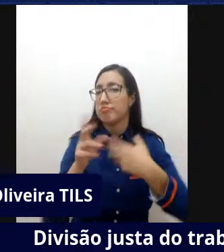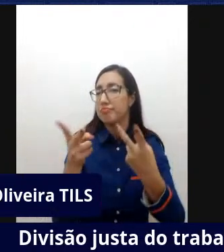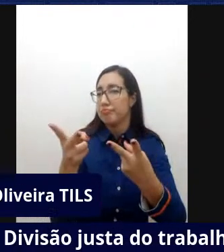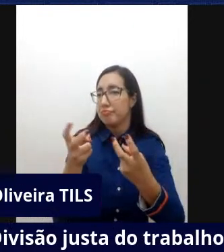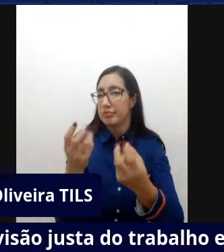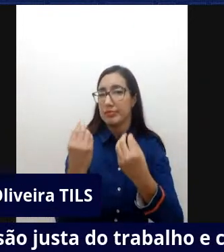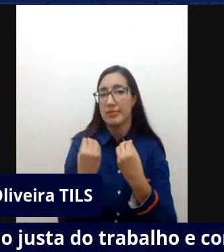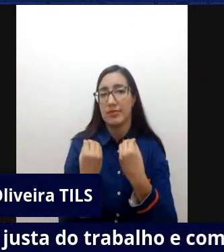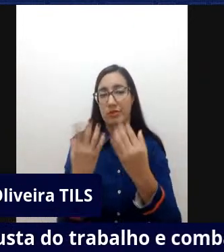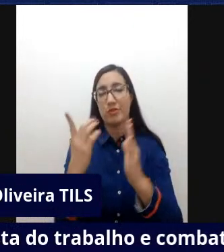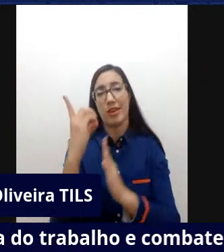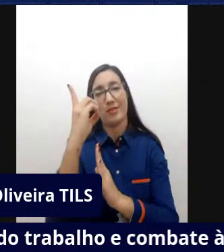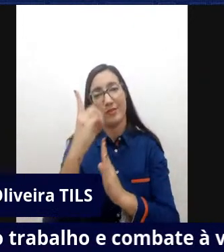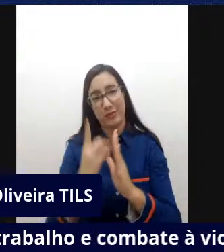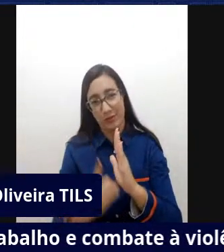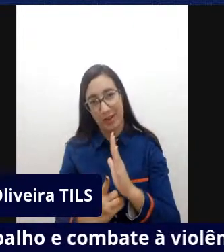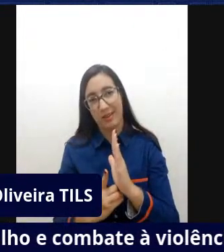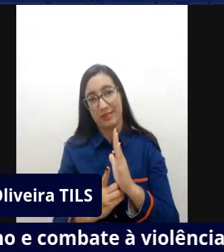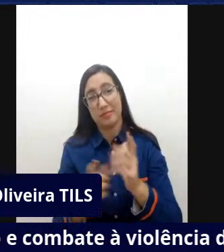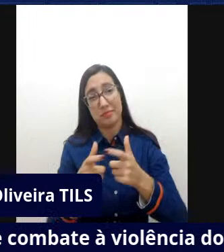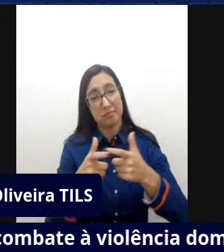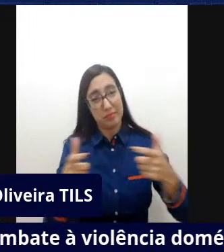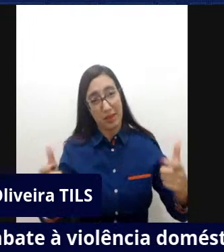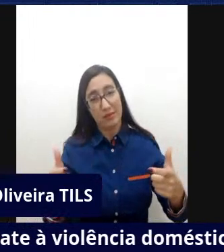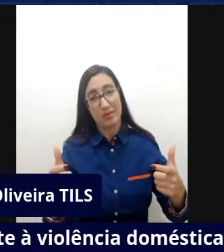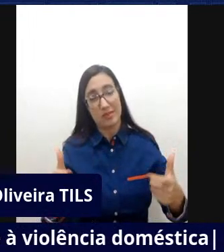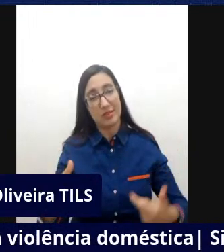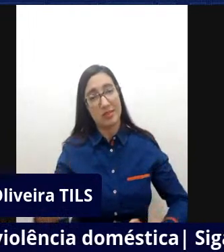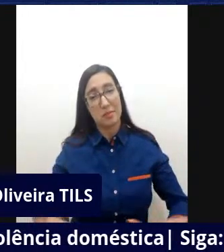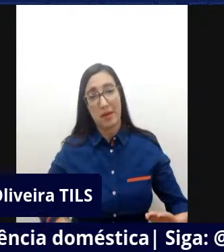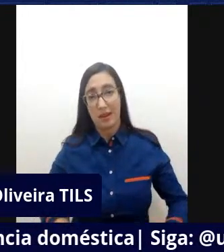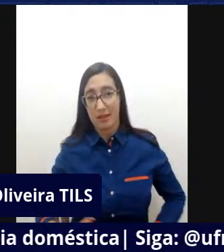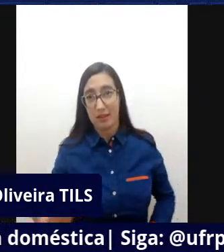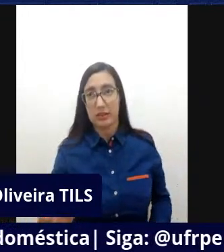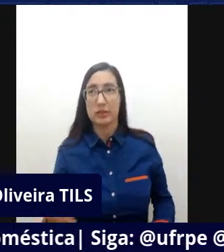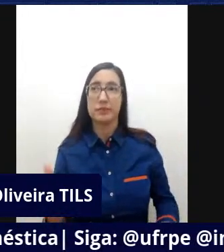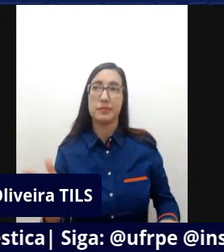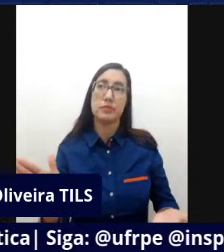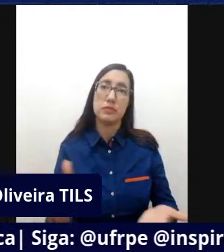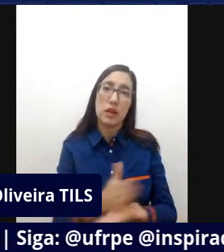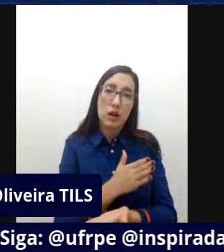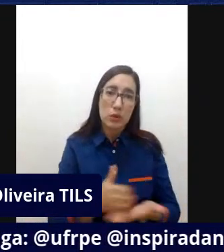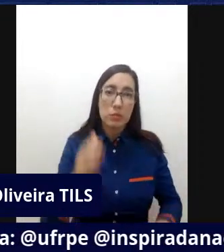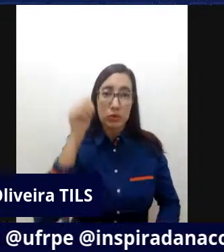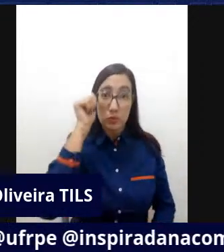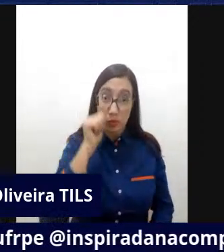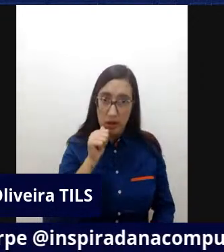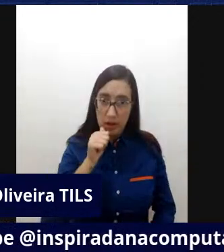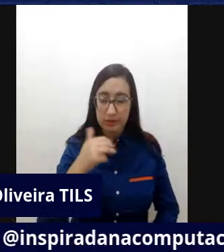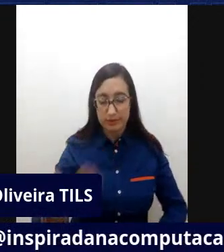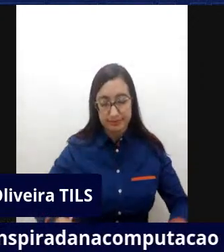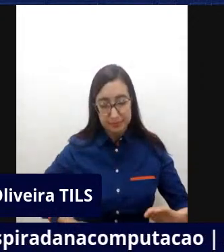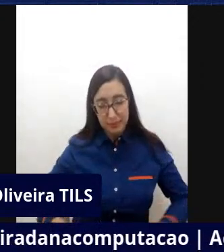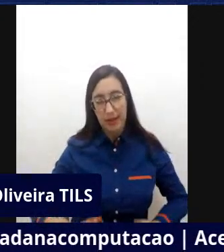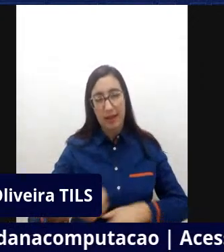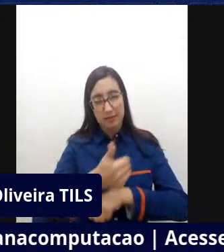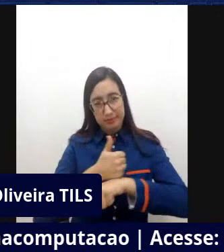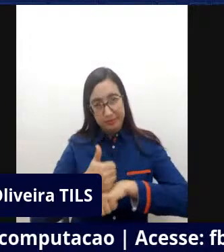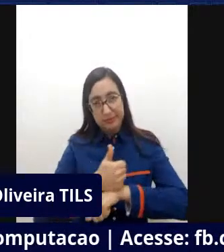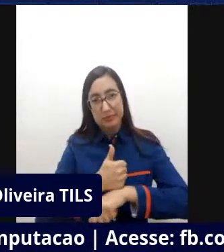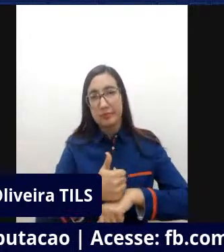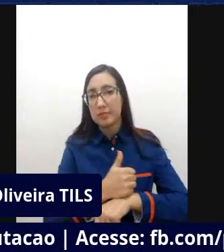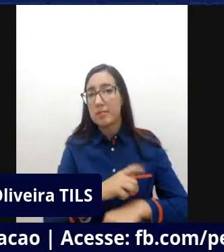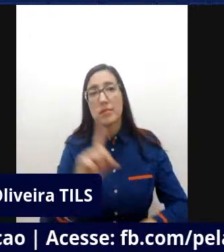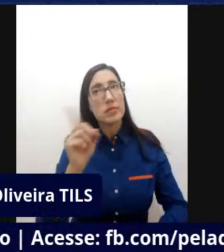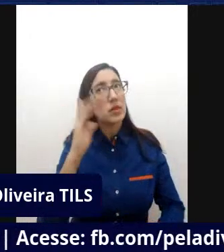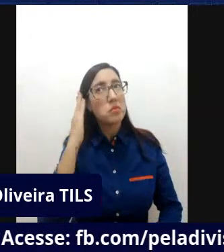muitas empregadas domésticas que nem conhecem seus direitos, né, não assinou a carteira, tudo bem, ou às vezes. Tem agora você pode assinar